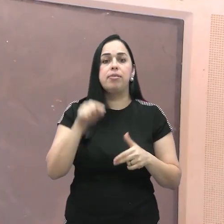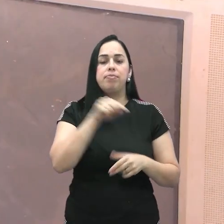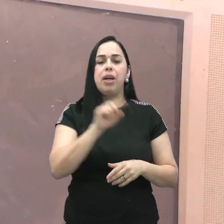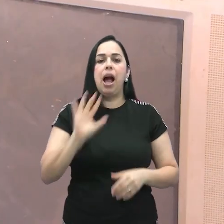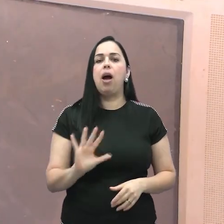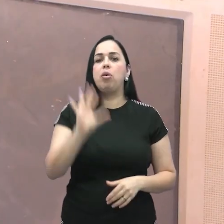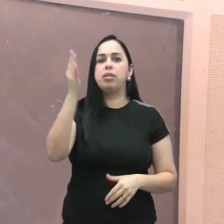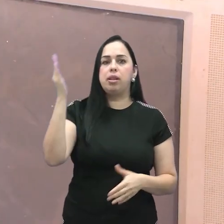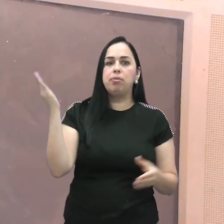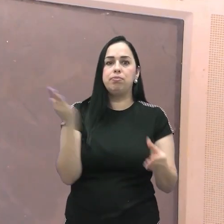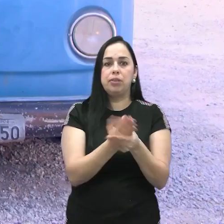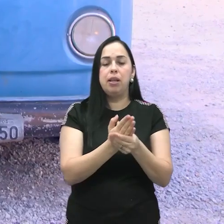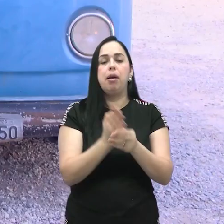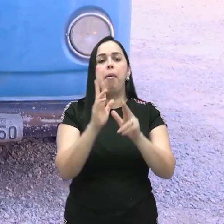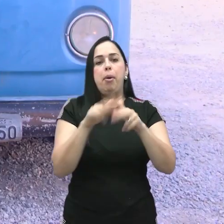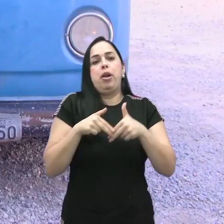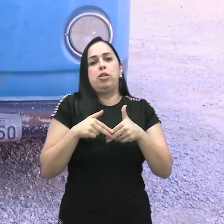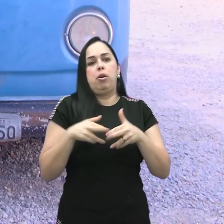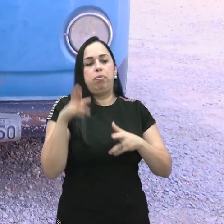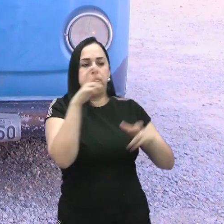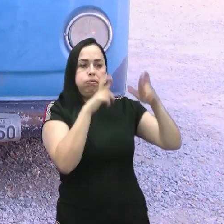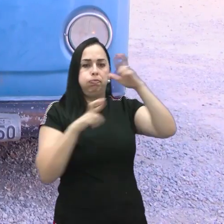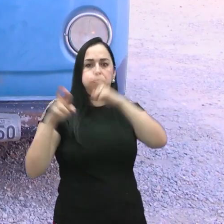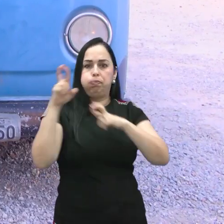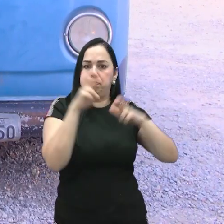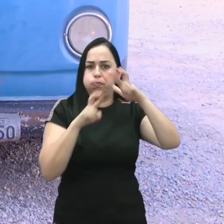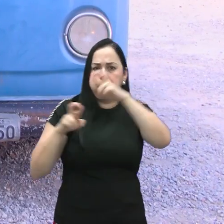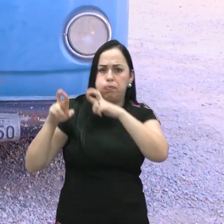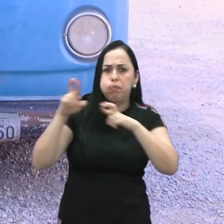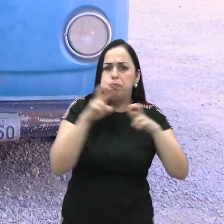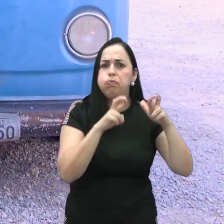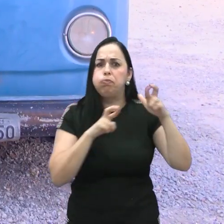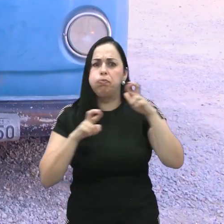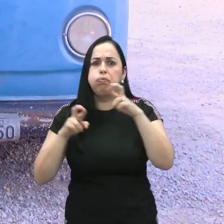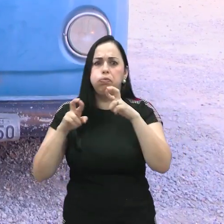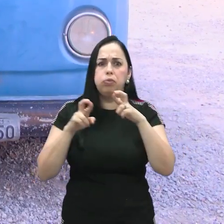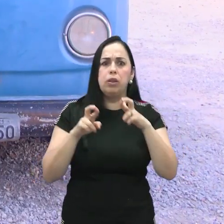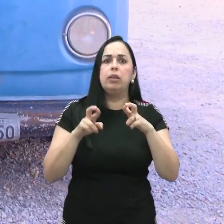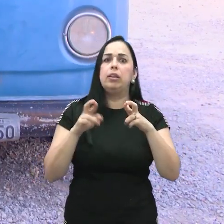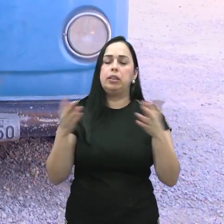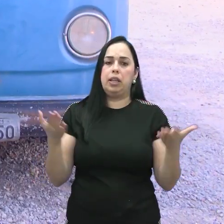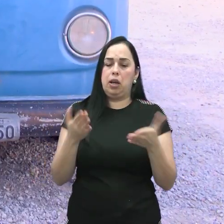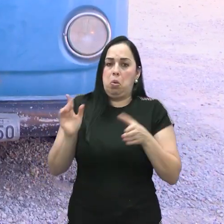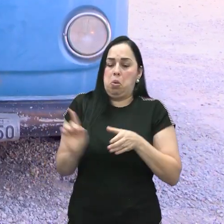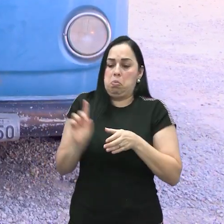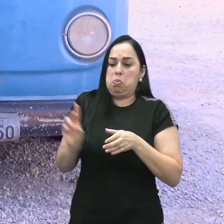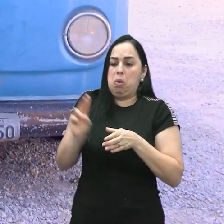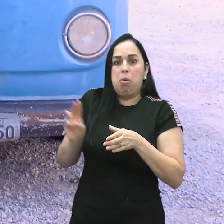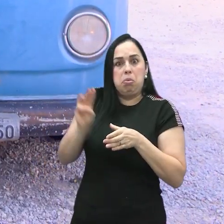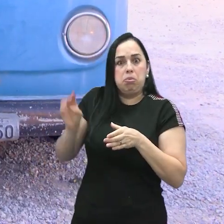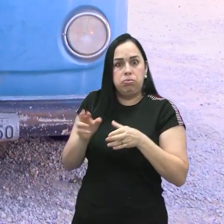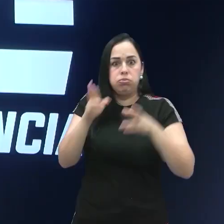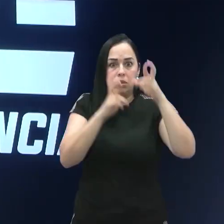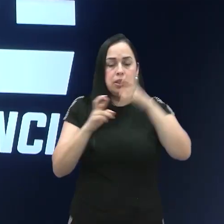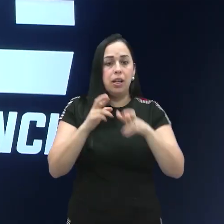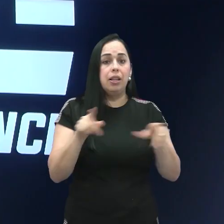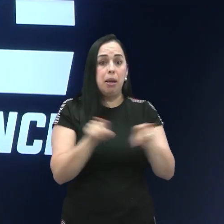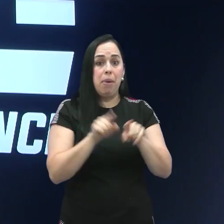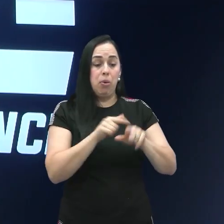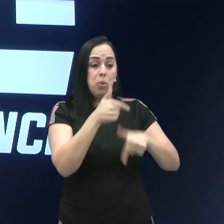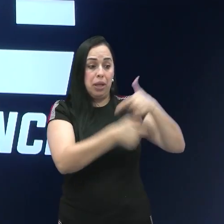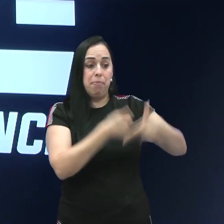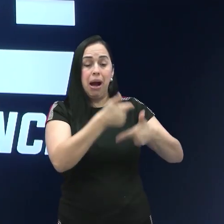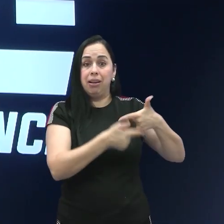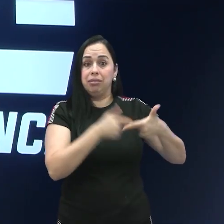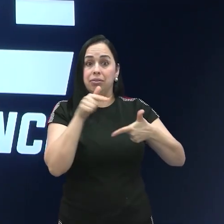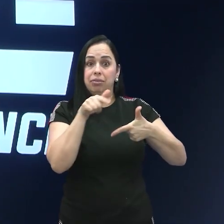registro dessas ocorrências, a fiscalização contra o descarte irregular de resíduos foi reforçada na cidade. O